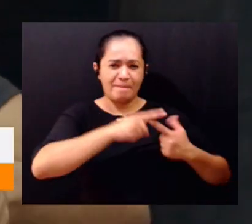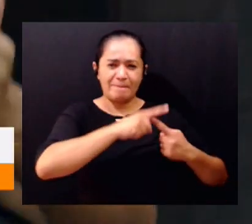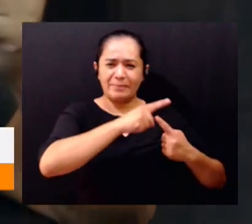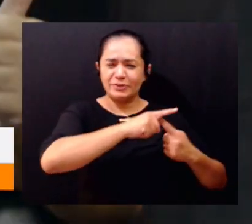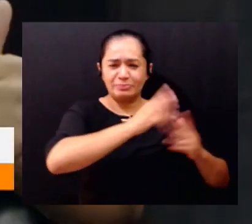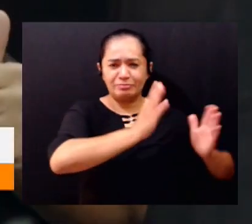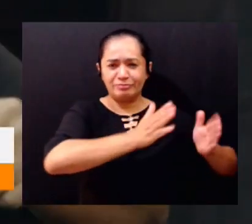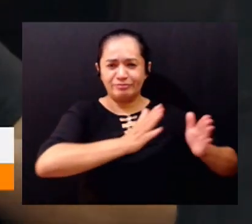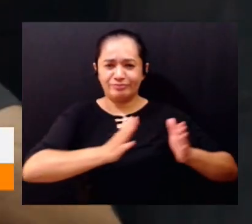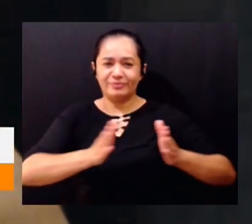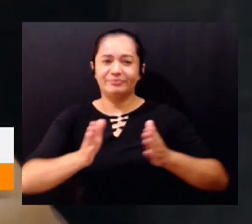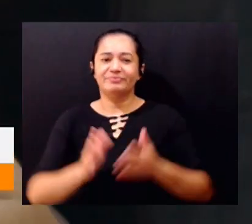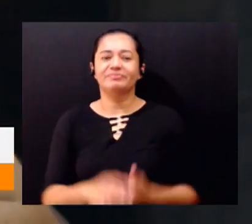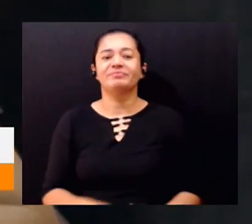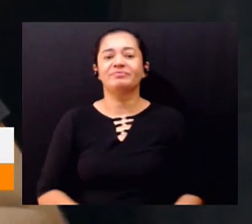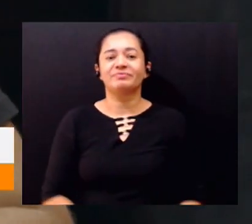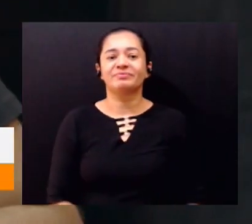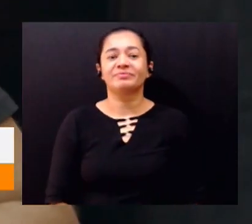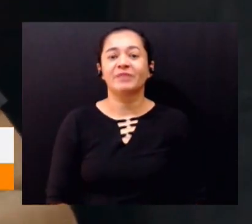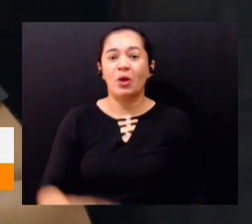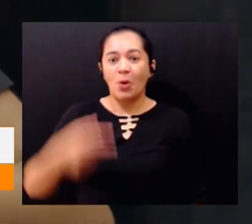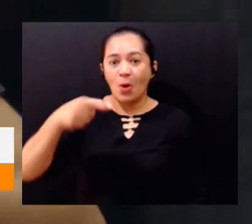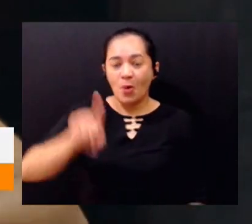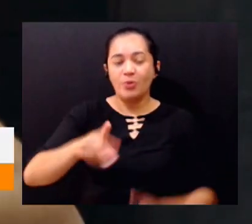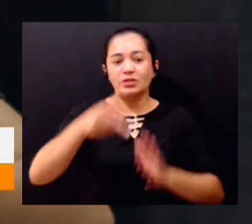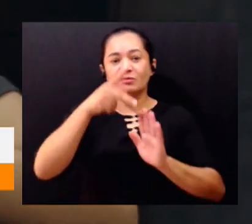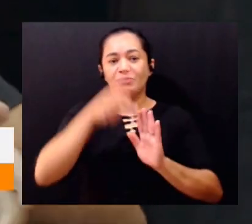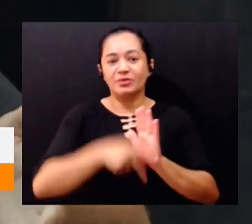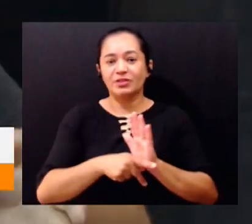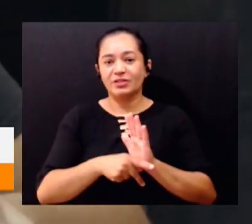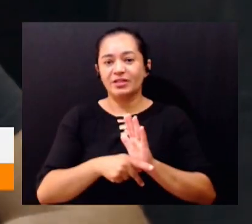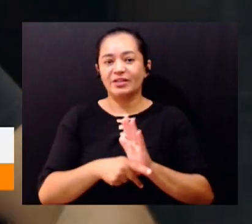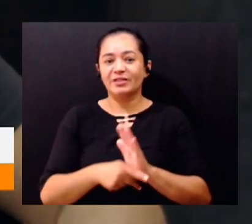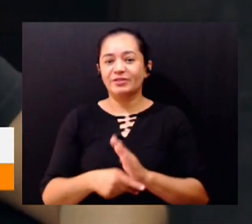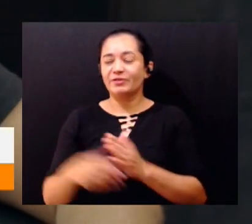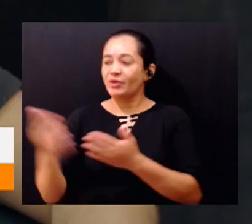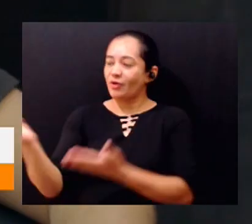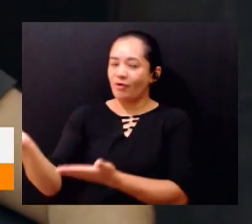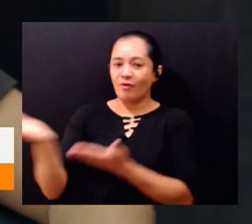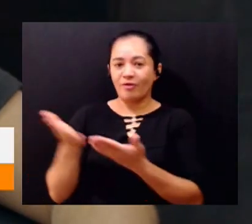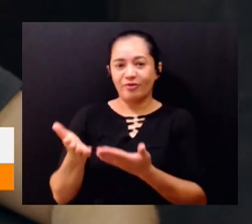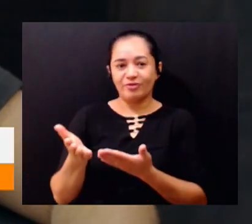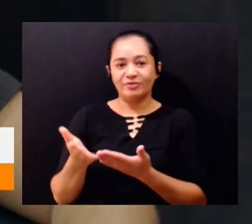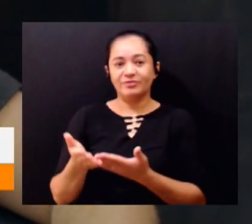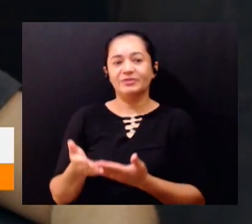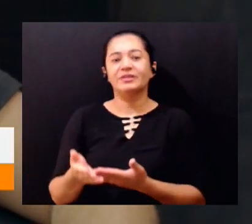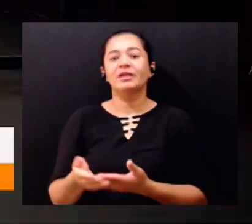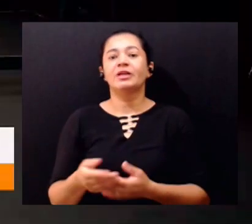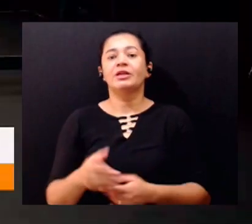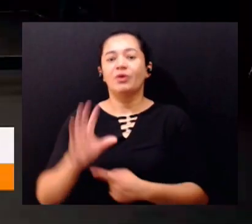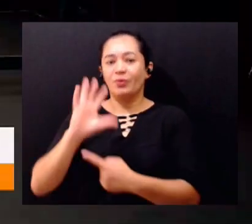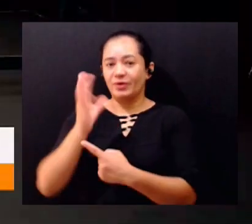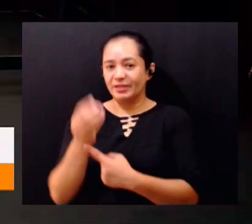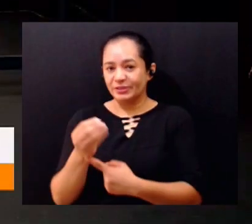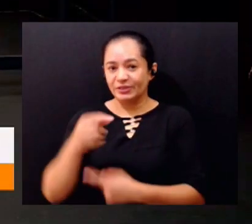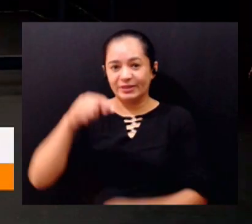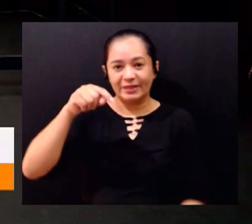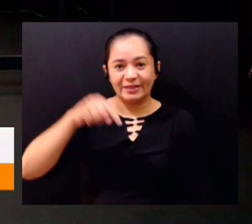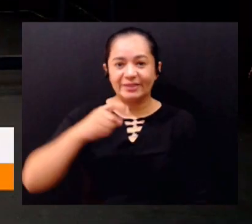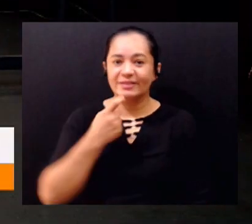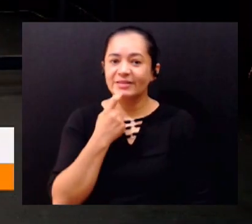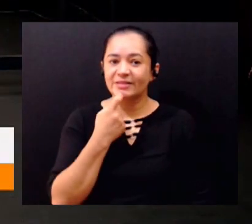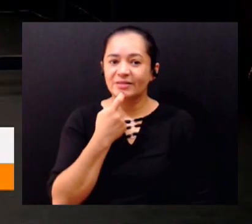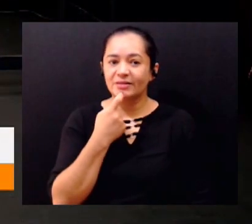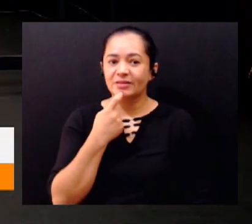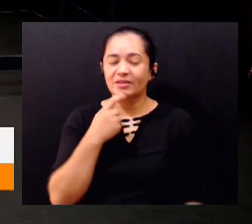isso, né? Tanto que o último projeto eu contratei alguém para me ajudar com isso, que é um grande artista aqui de Campinas também, chama Bruno Bill. Mas é importante, ninguém faz nada